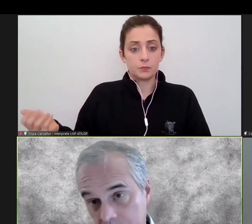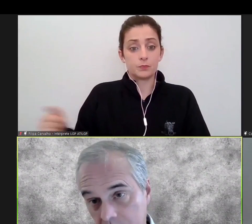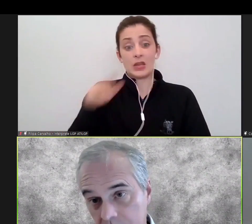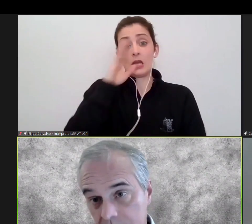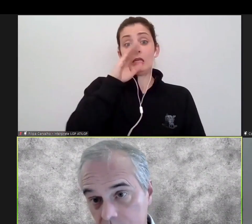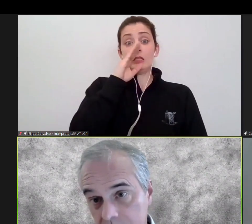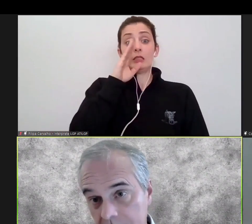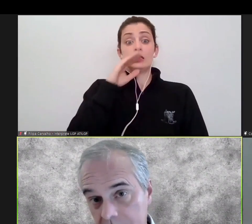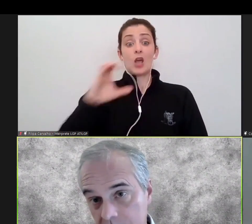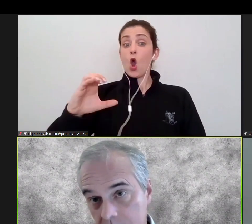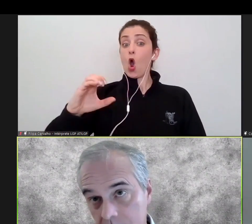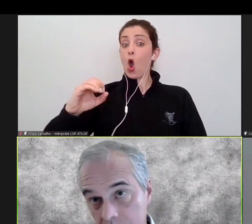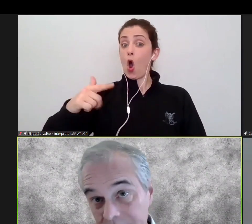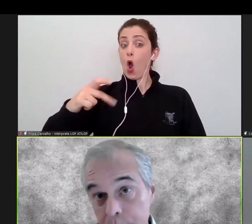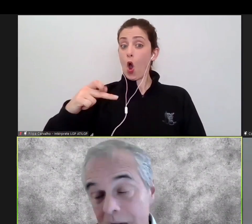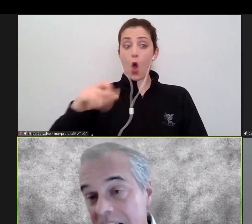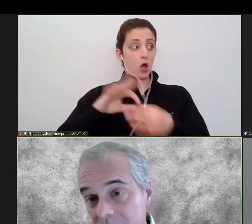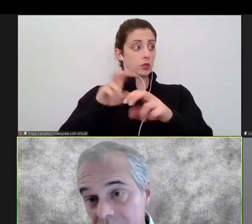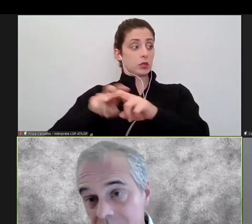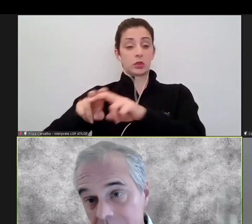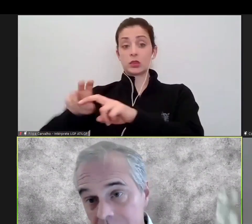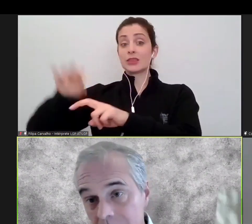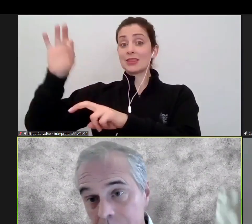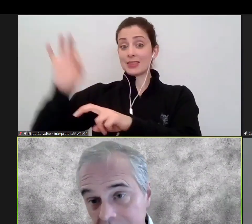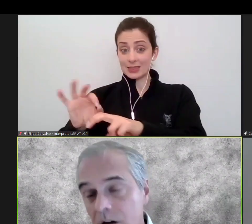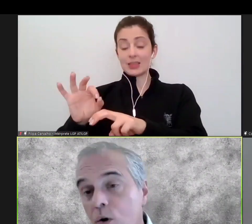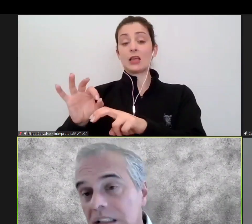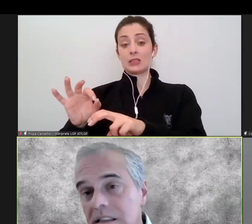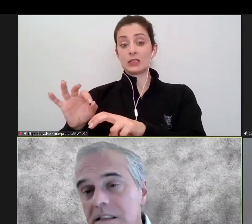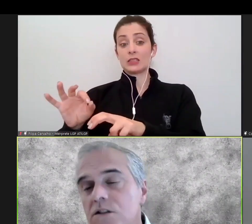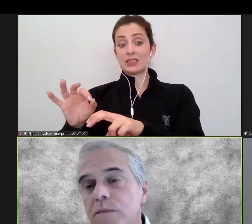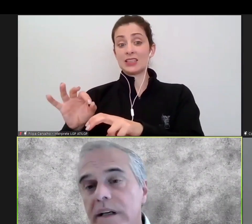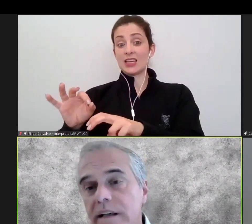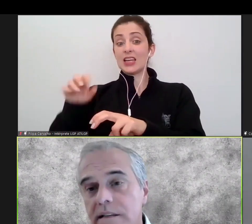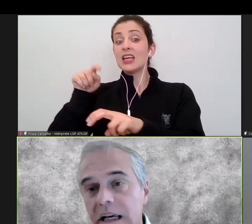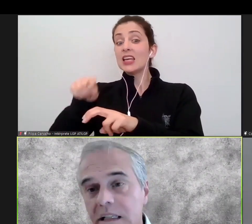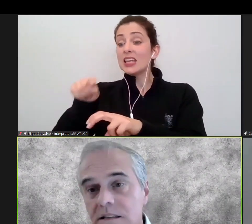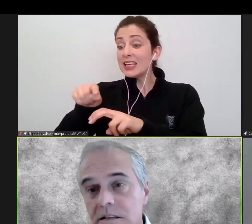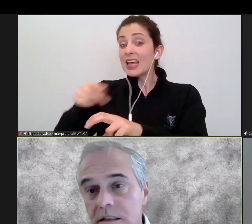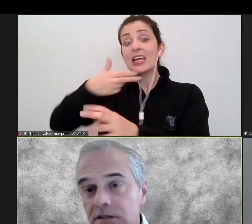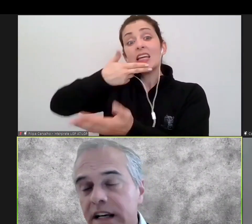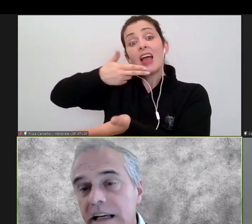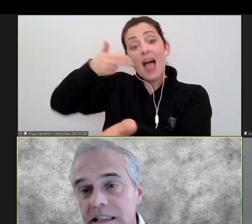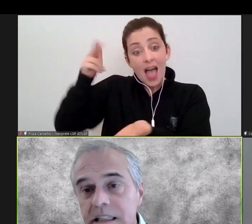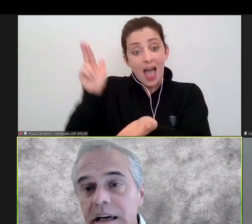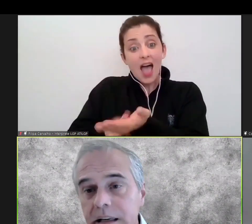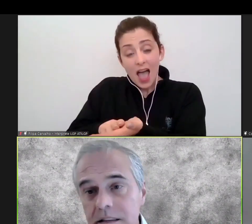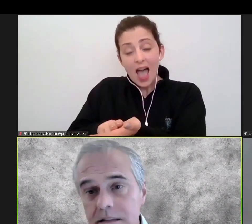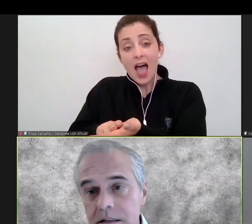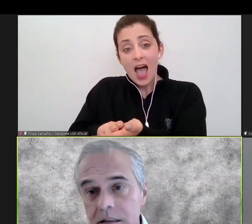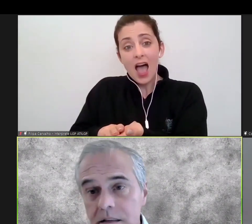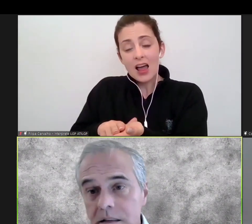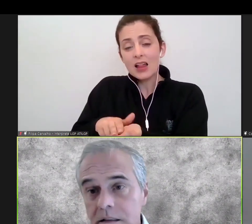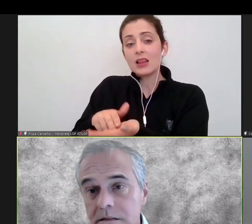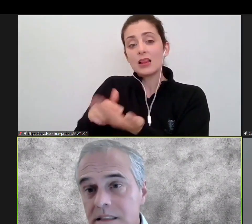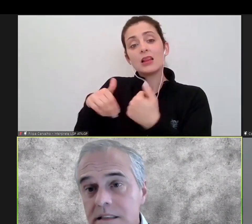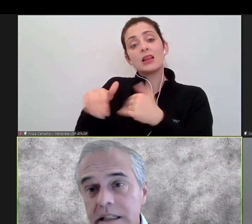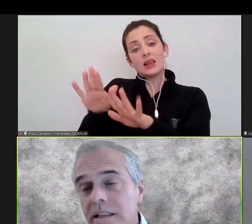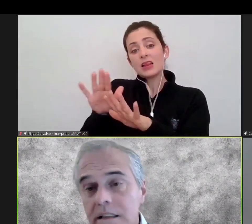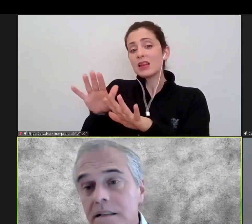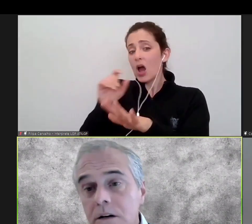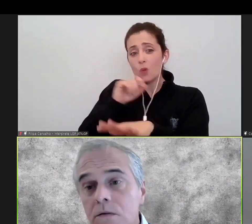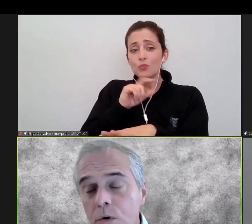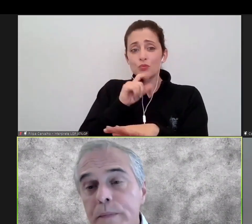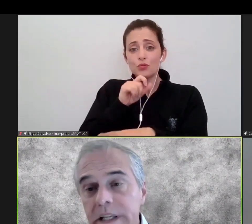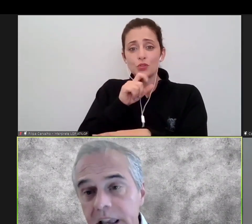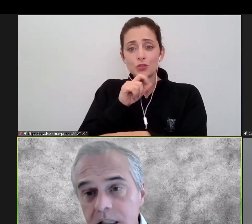cota, entendeu? O debate, para que a cota seja uma realidade, ele vai cair nessa arena